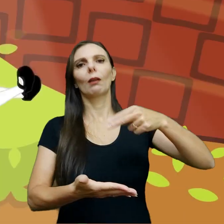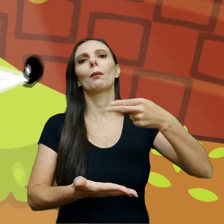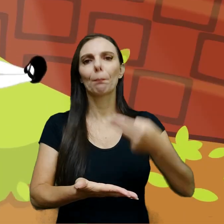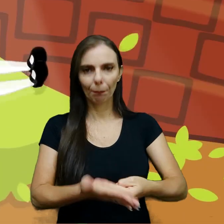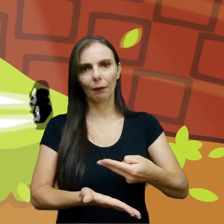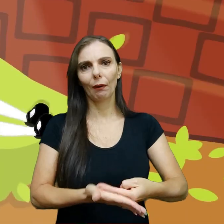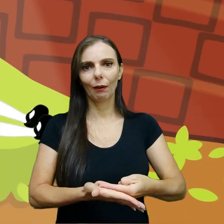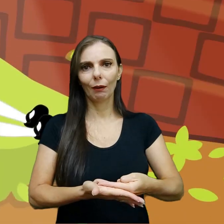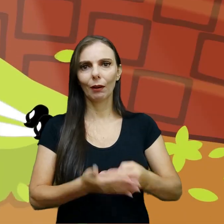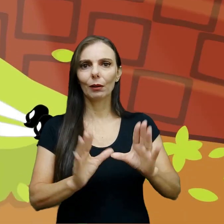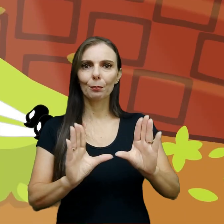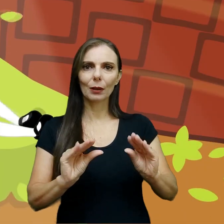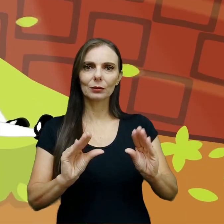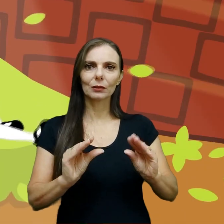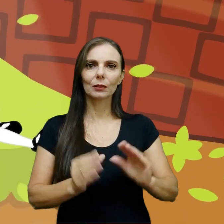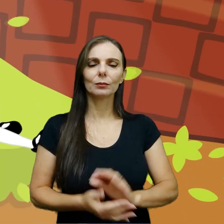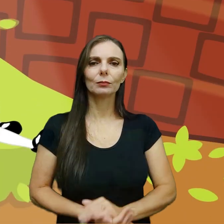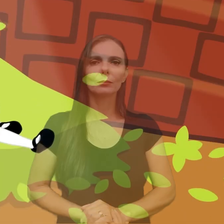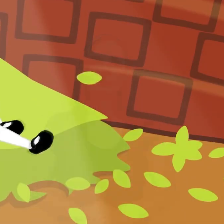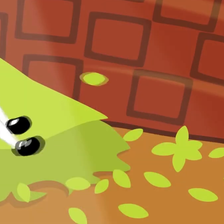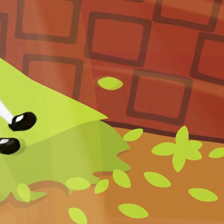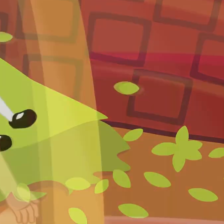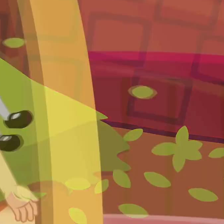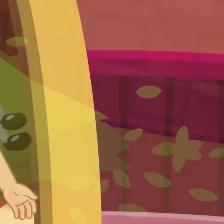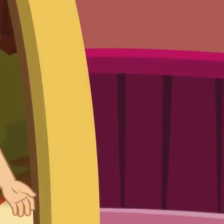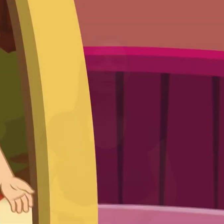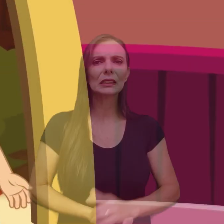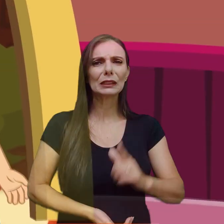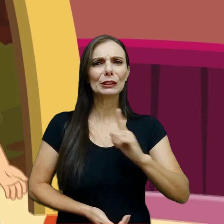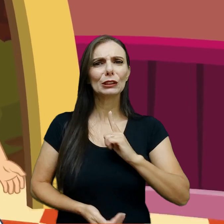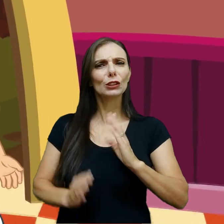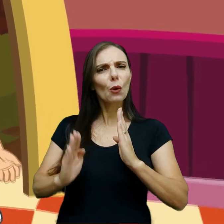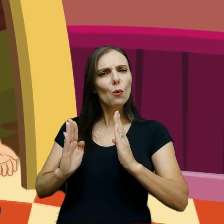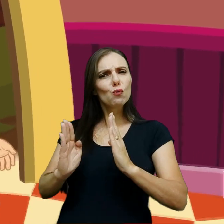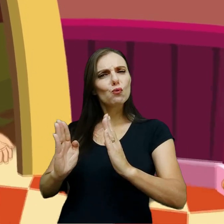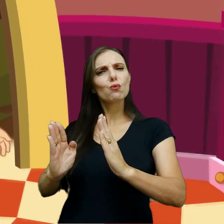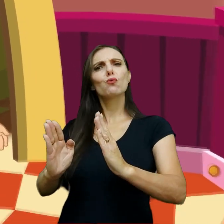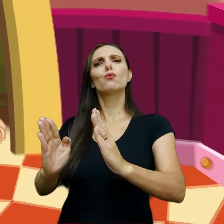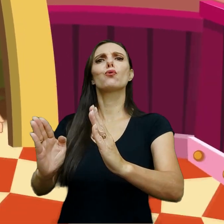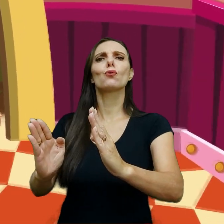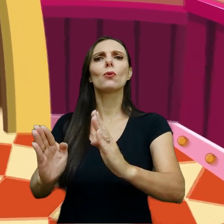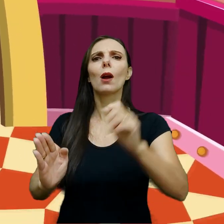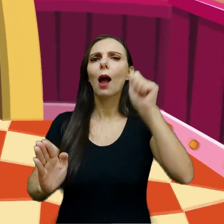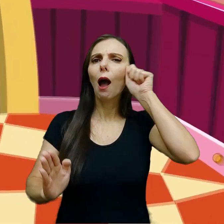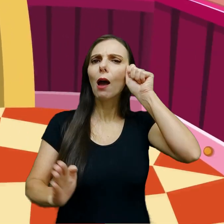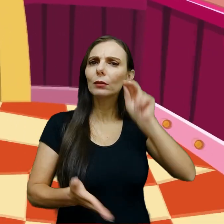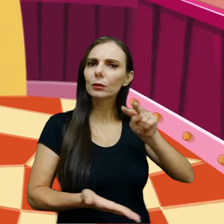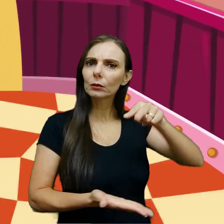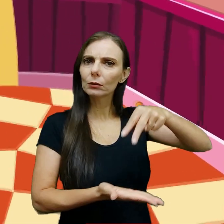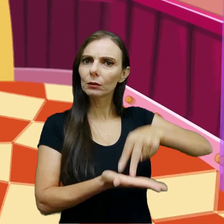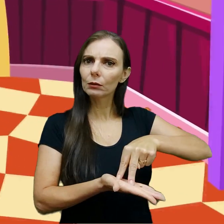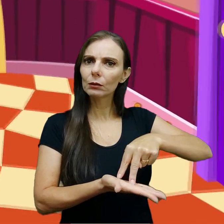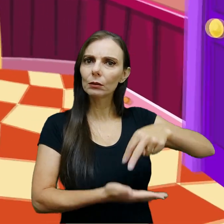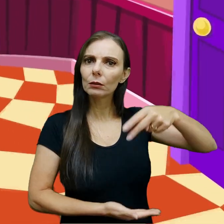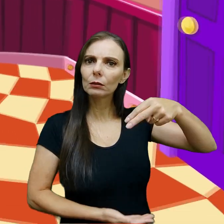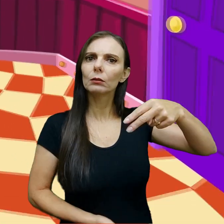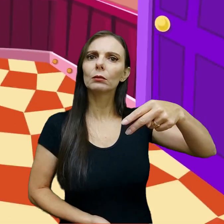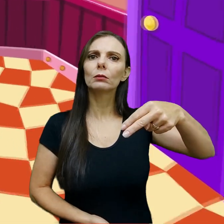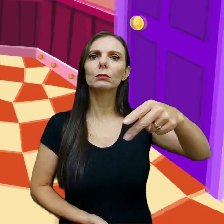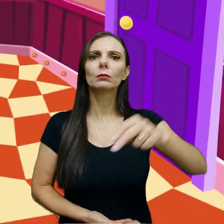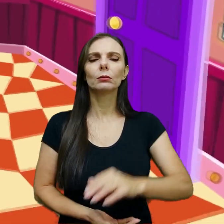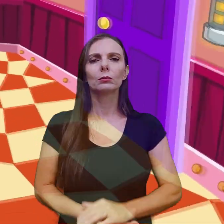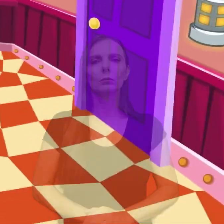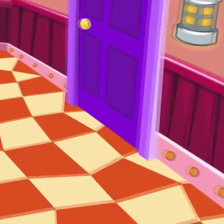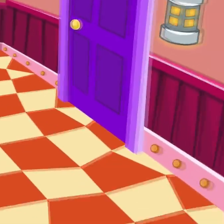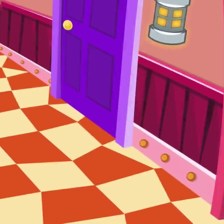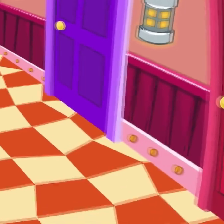Por fim, ela caiu em uma superfície macia. Tinha um longo corredor em sua frente. Alice se levantou e